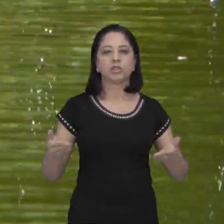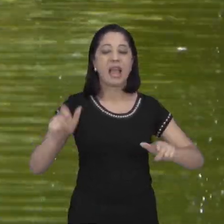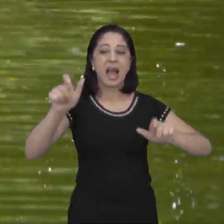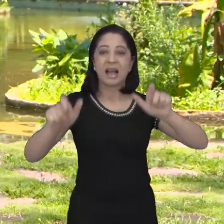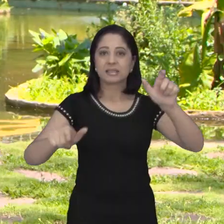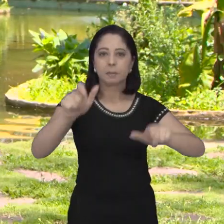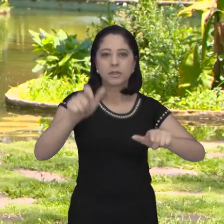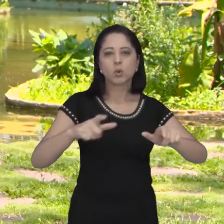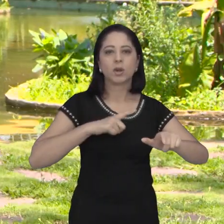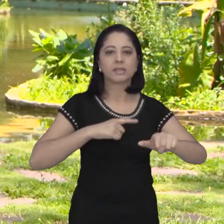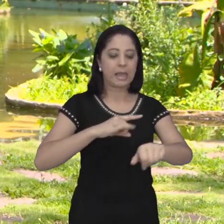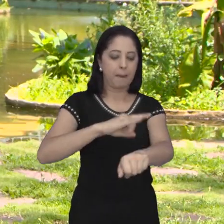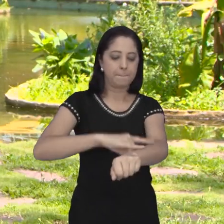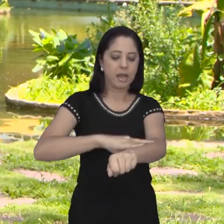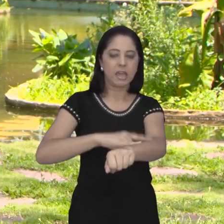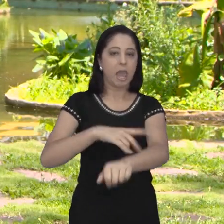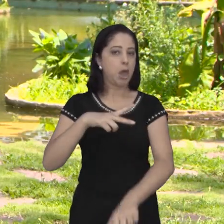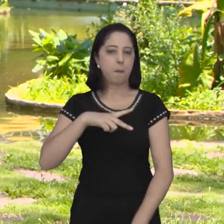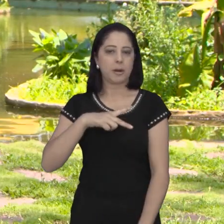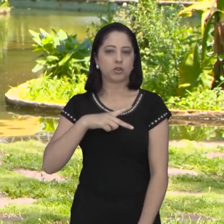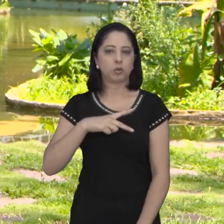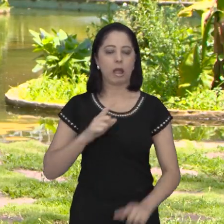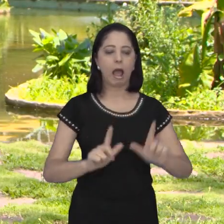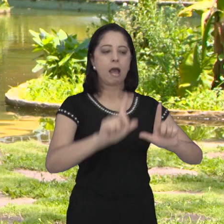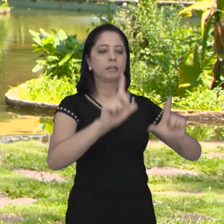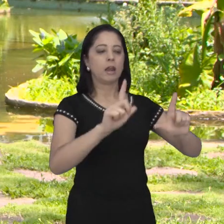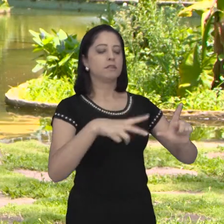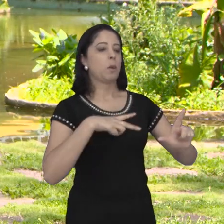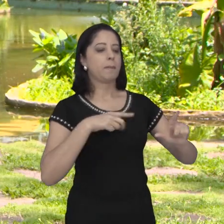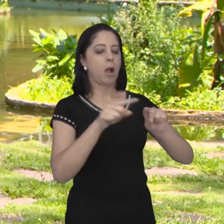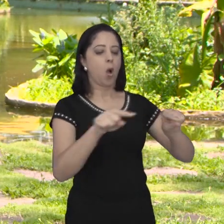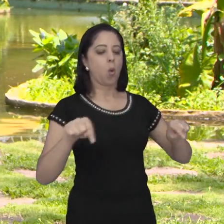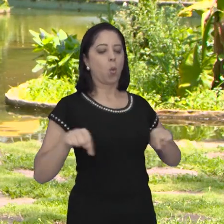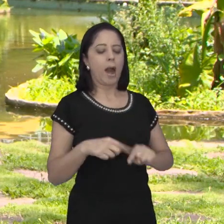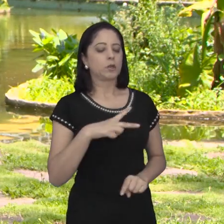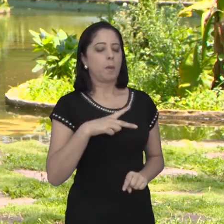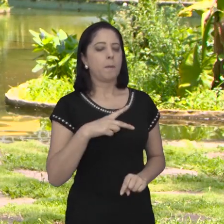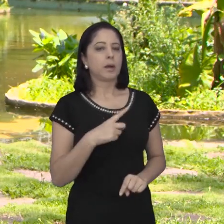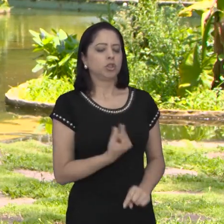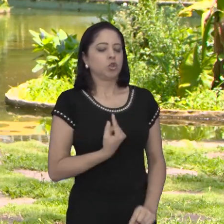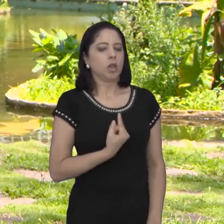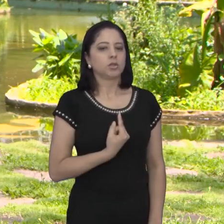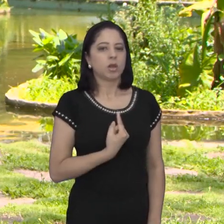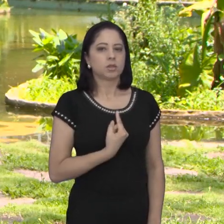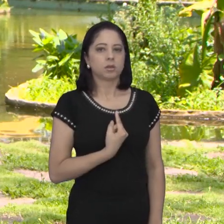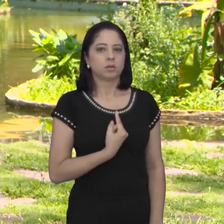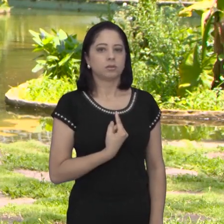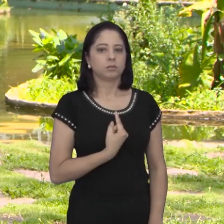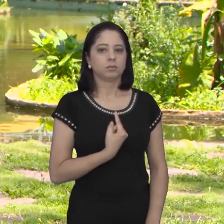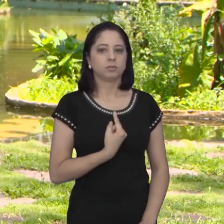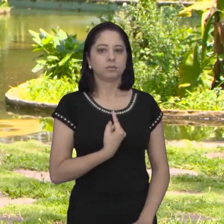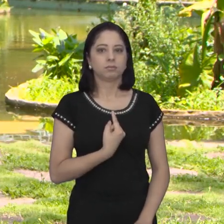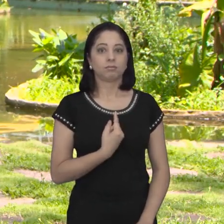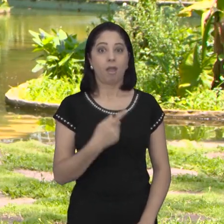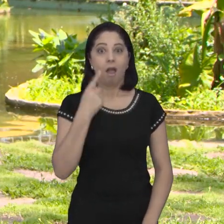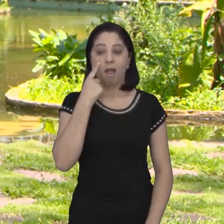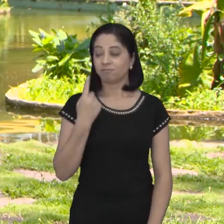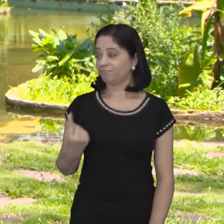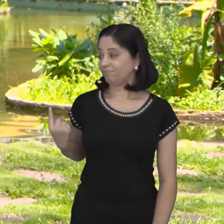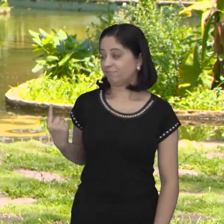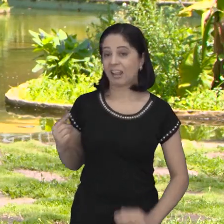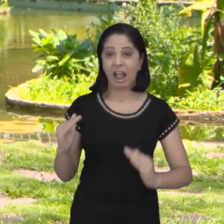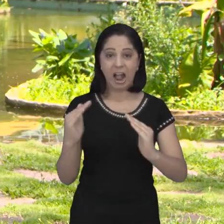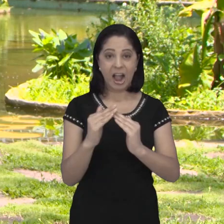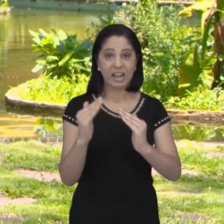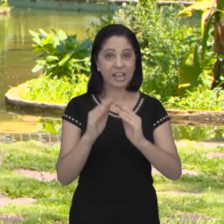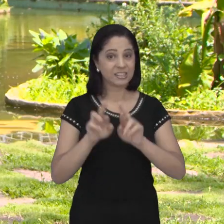Quando nós conseguimos transformar todo esse patrimônio em parque para a cidade de São José, uma